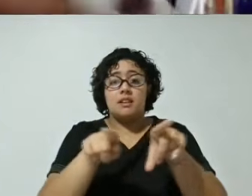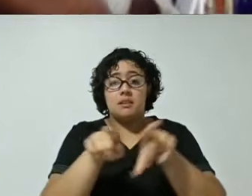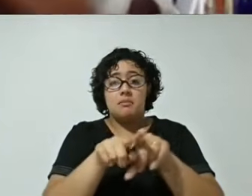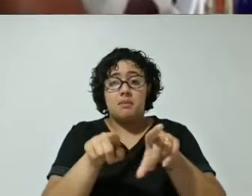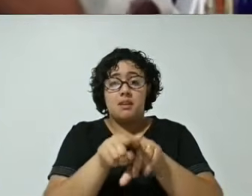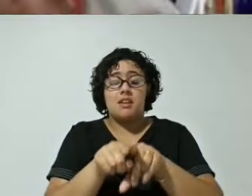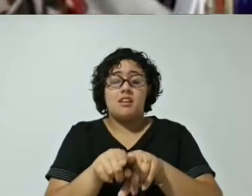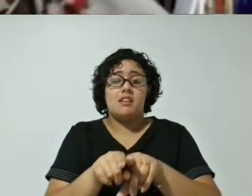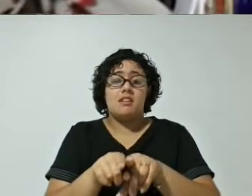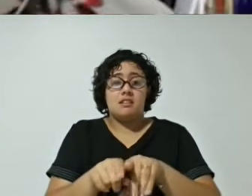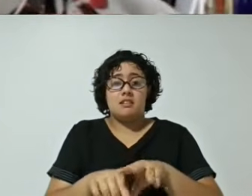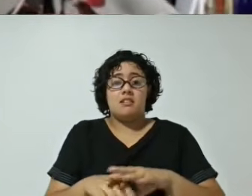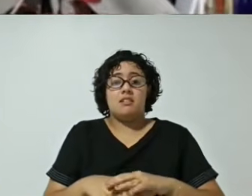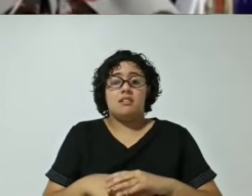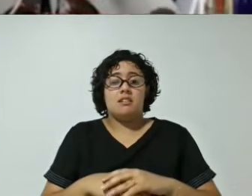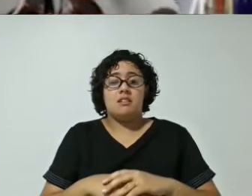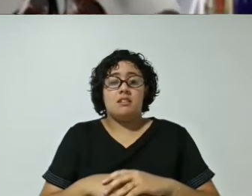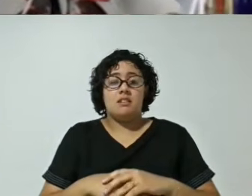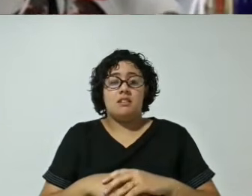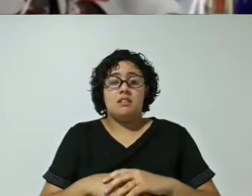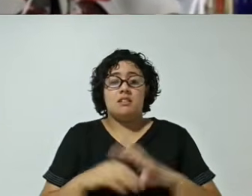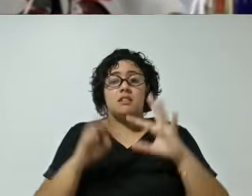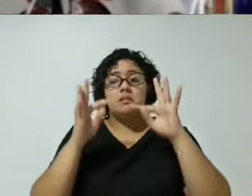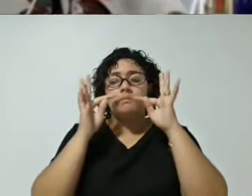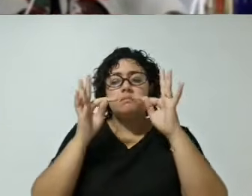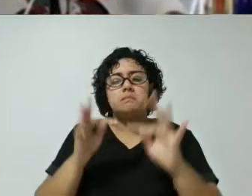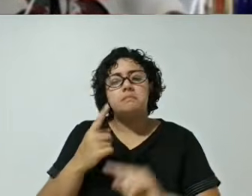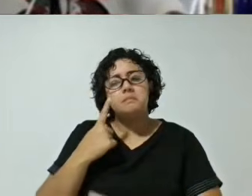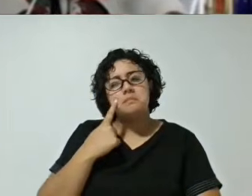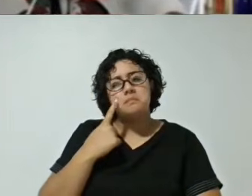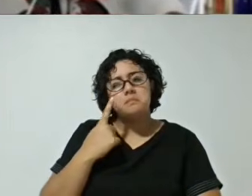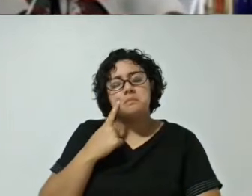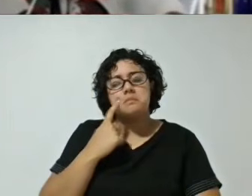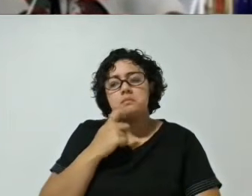de testemunhei, assim,